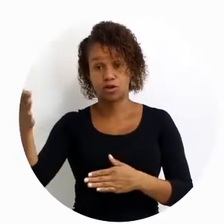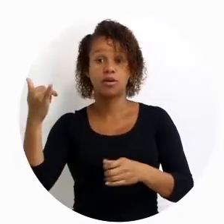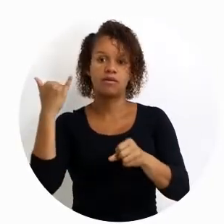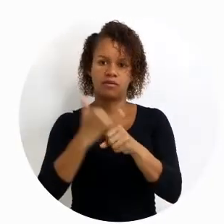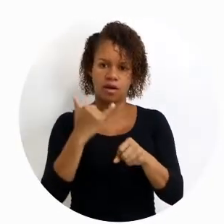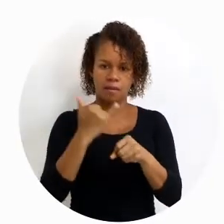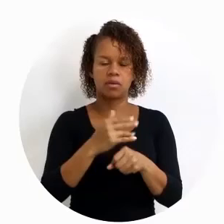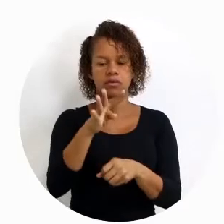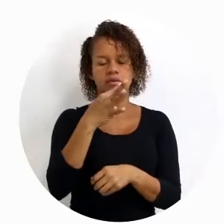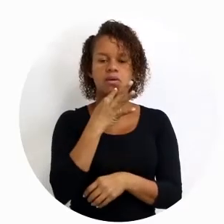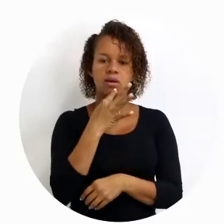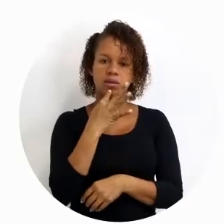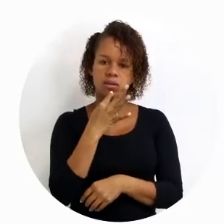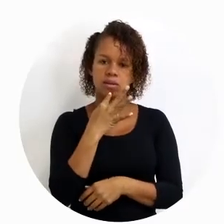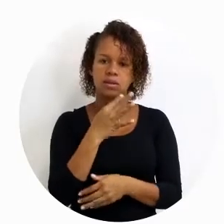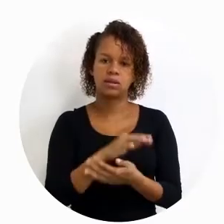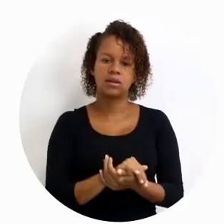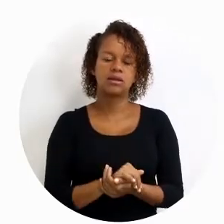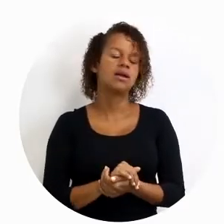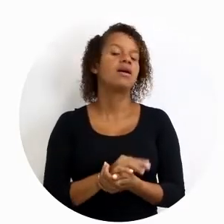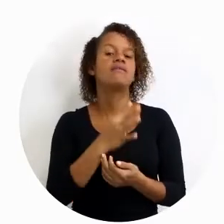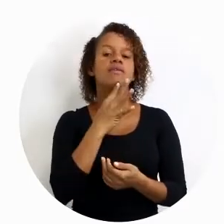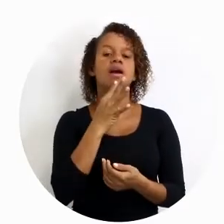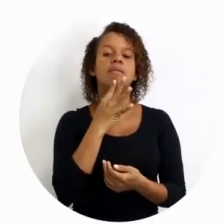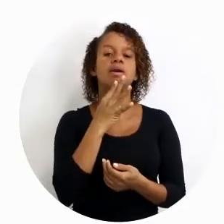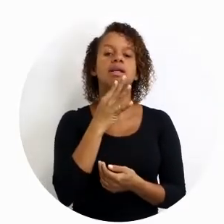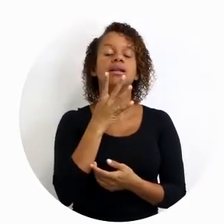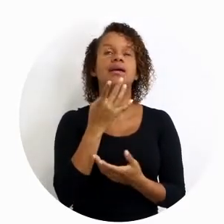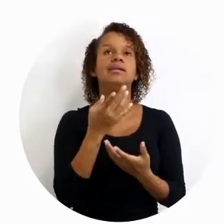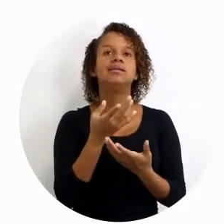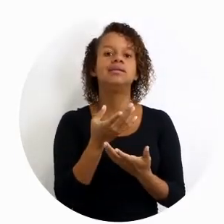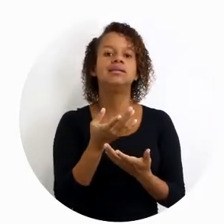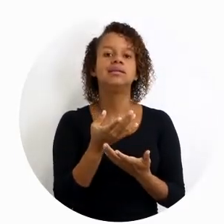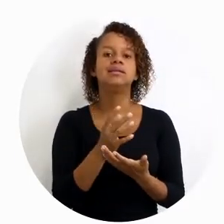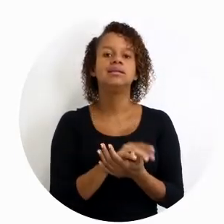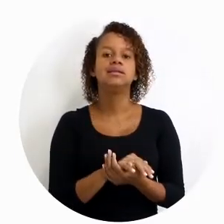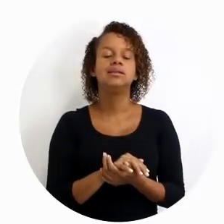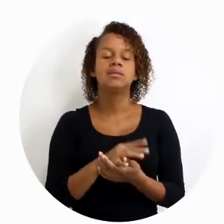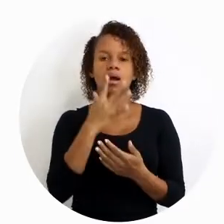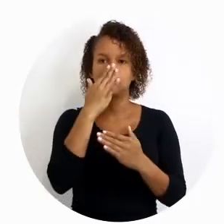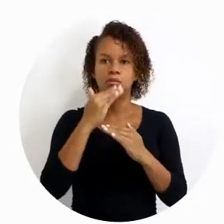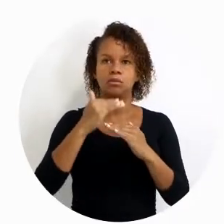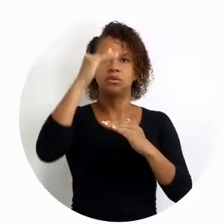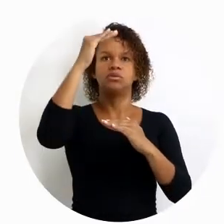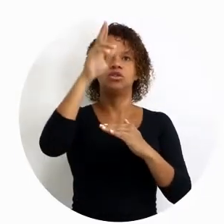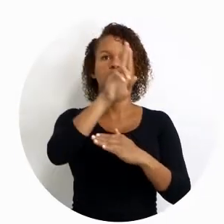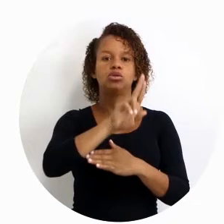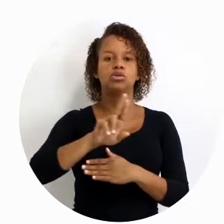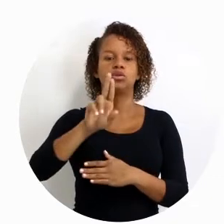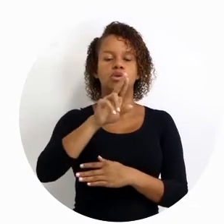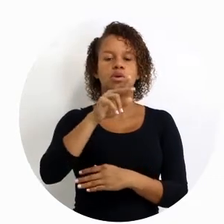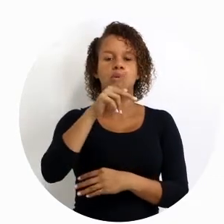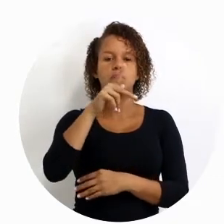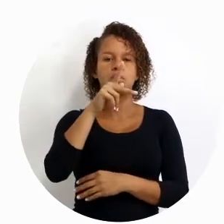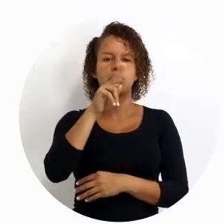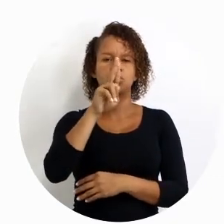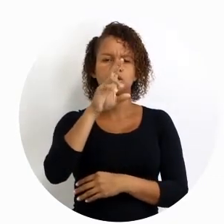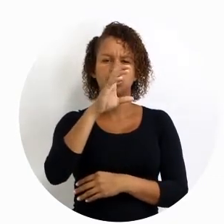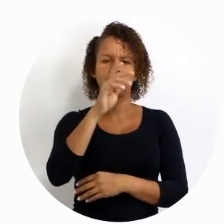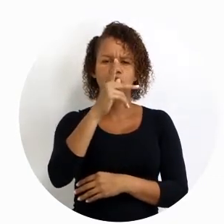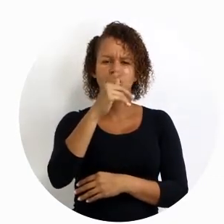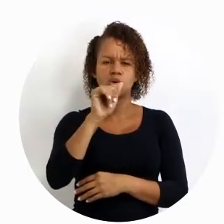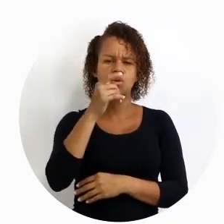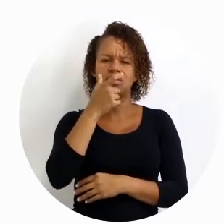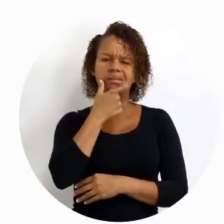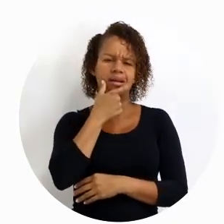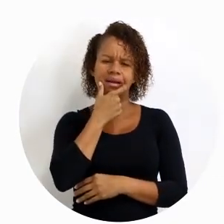A próxima ferramenta que você vai conhecer é a ferramenta de extrusão de superfícies, que ela se chama Push and Pull